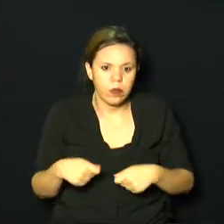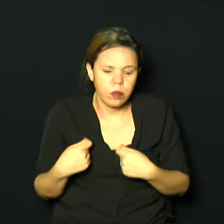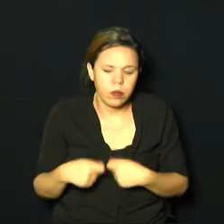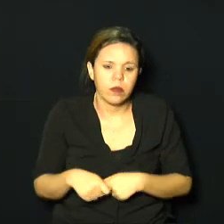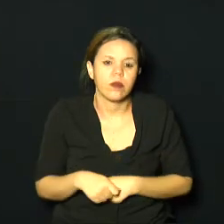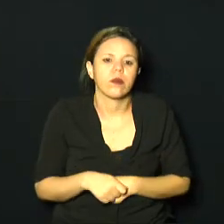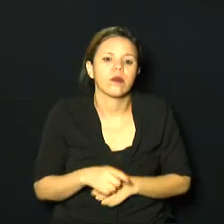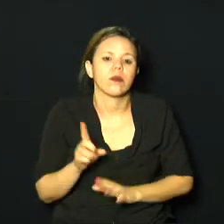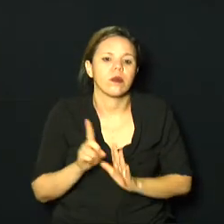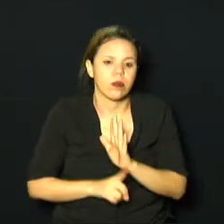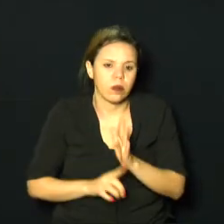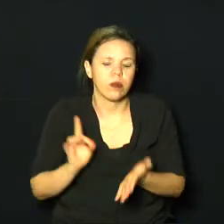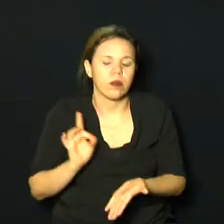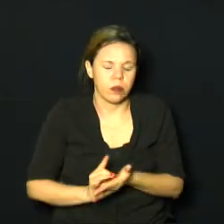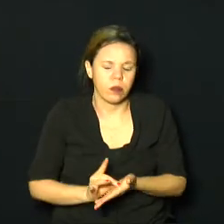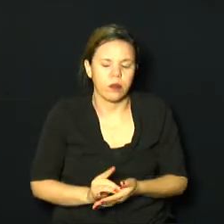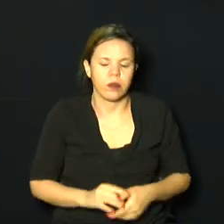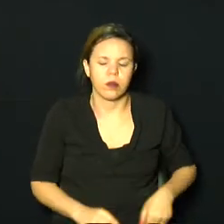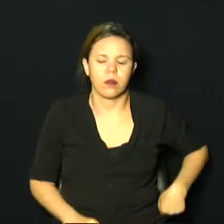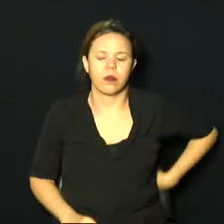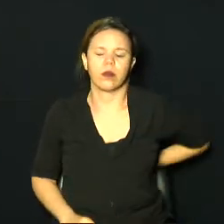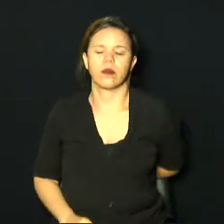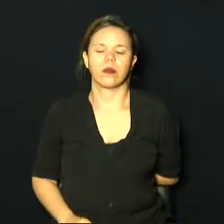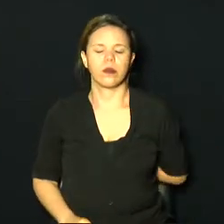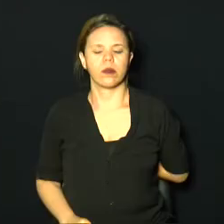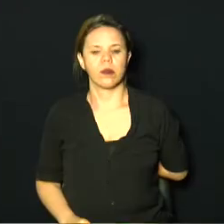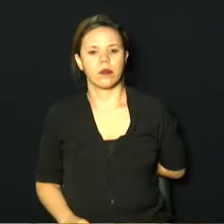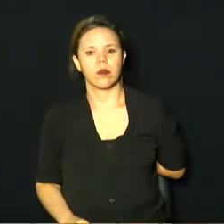que esses direitos sejam garantidos.